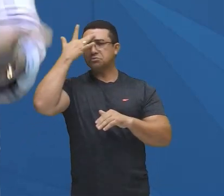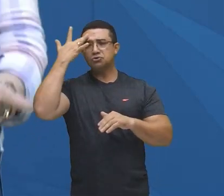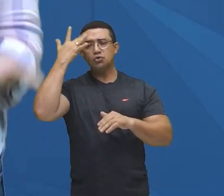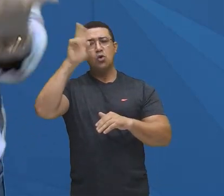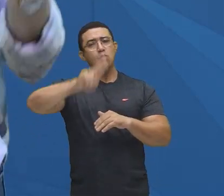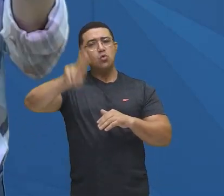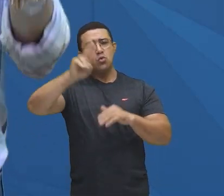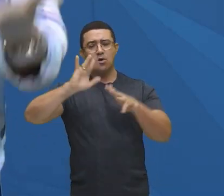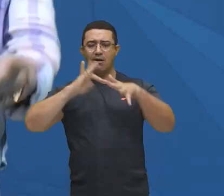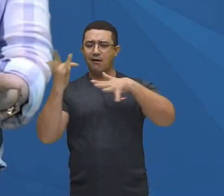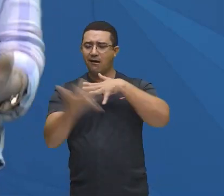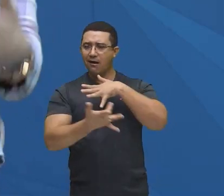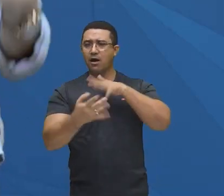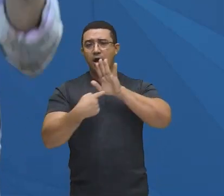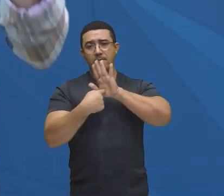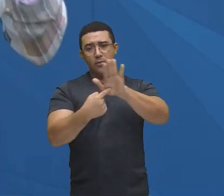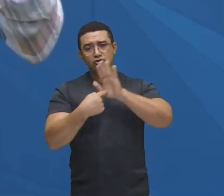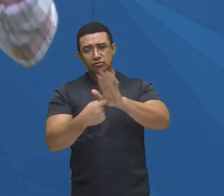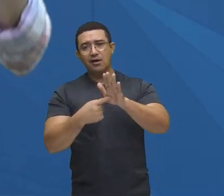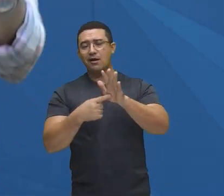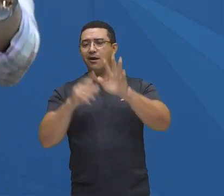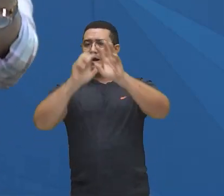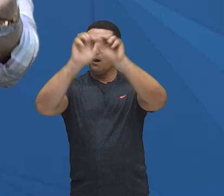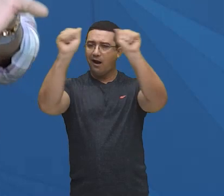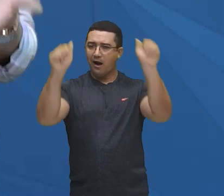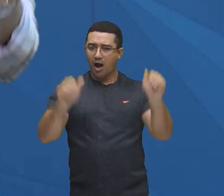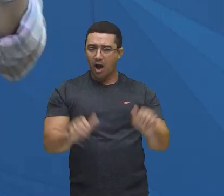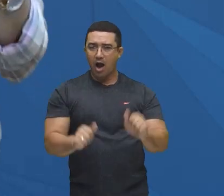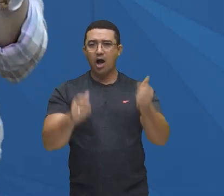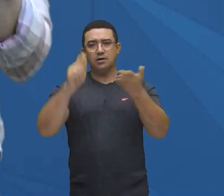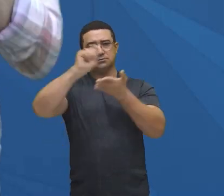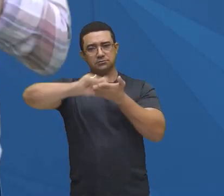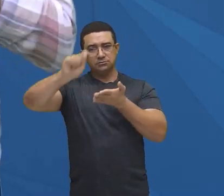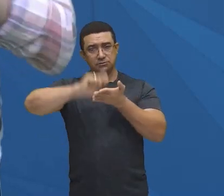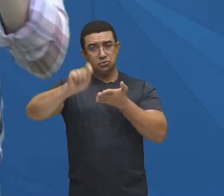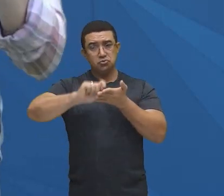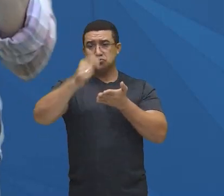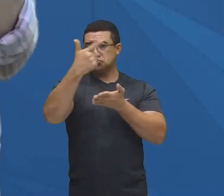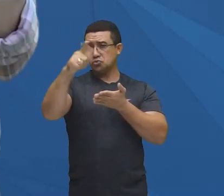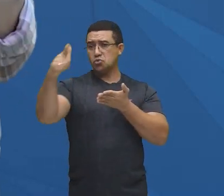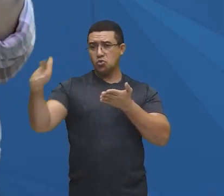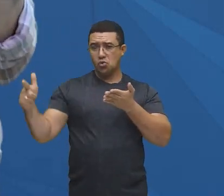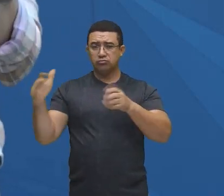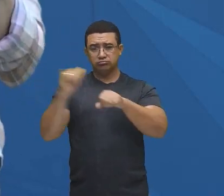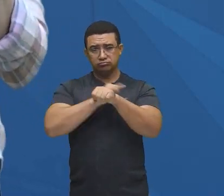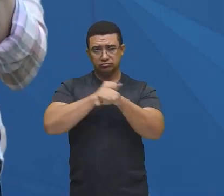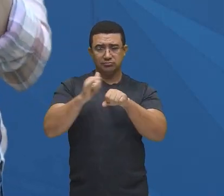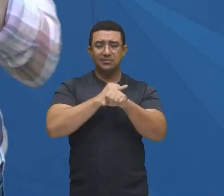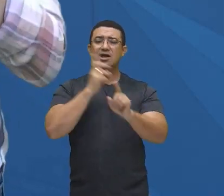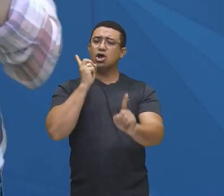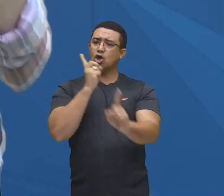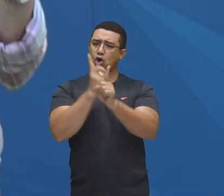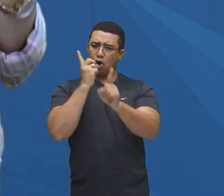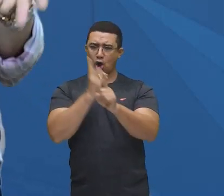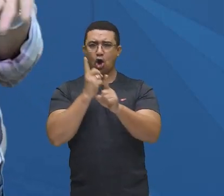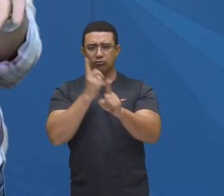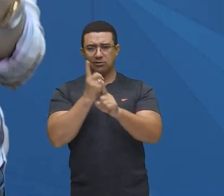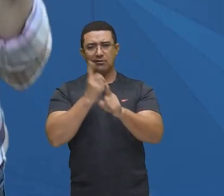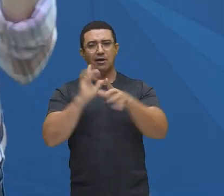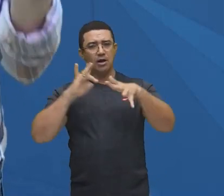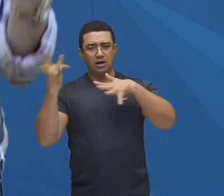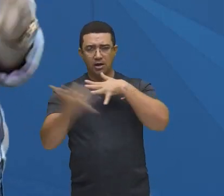expressão de arte, de escrita, entre outros, né, que é bem legal. E a gente encontra nessas redes sociais perfis dos mais